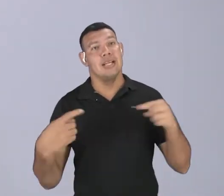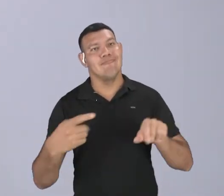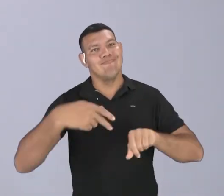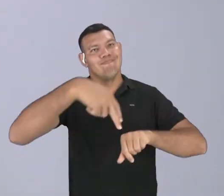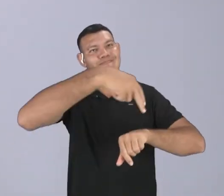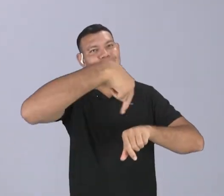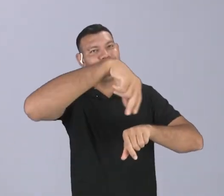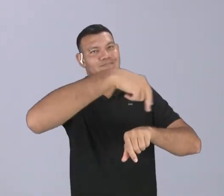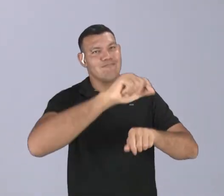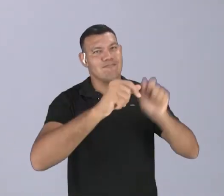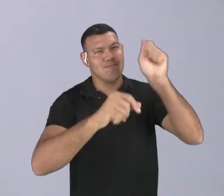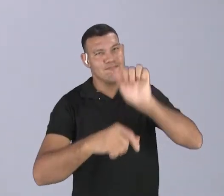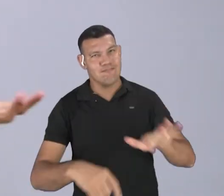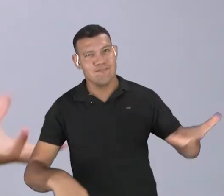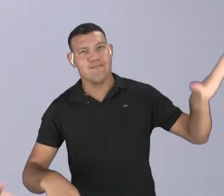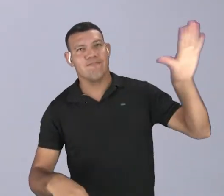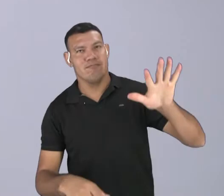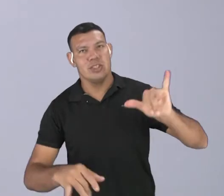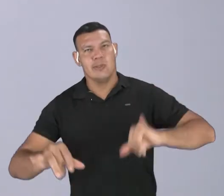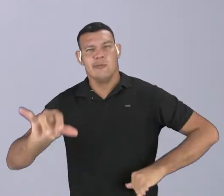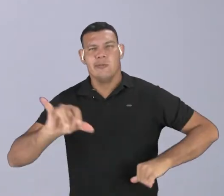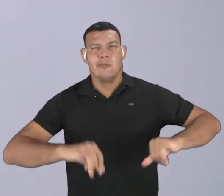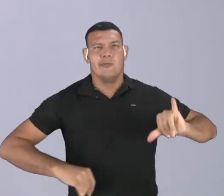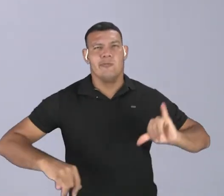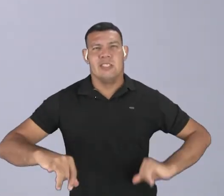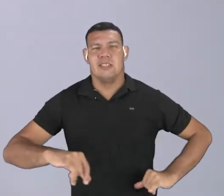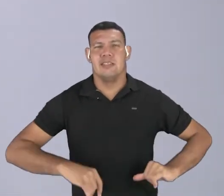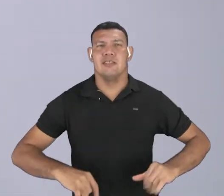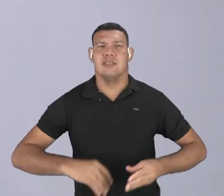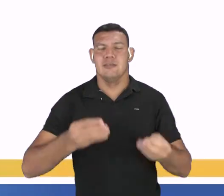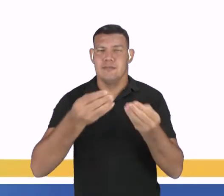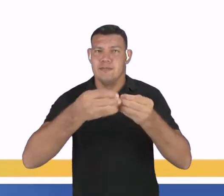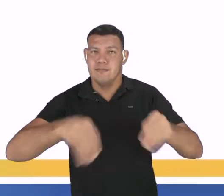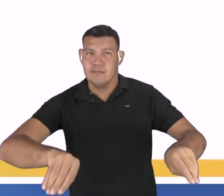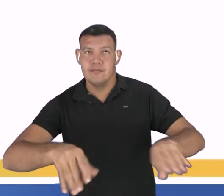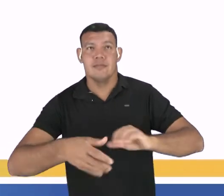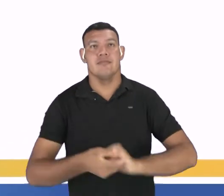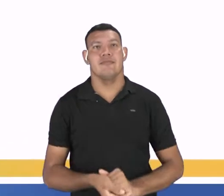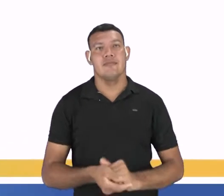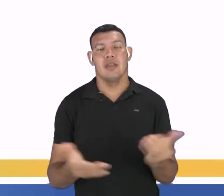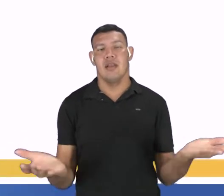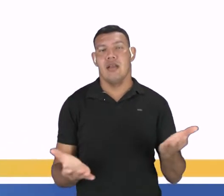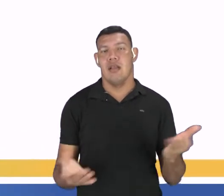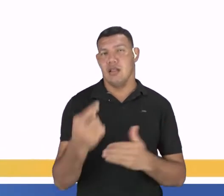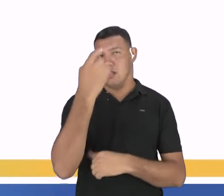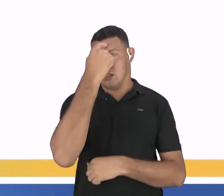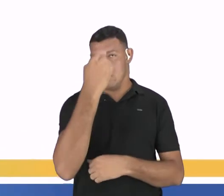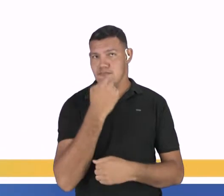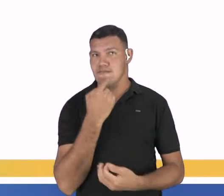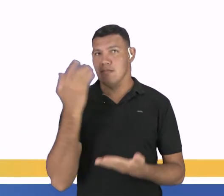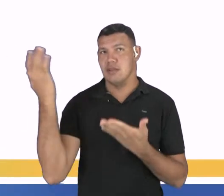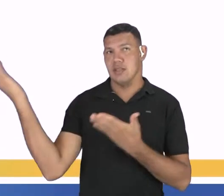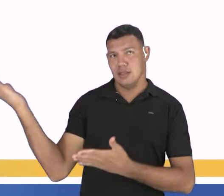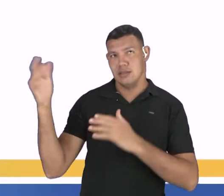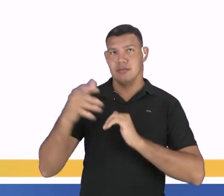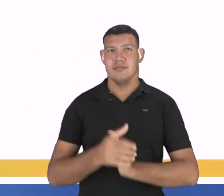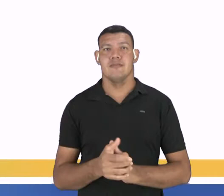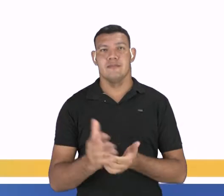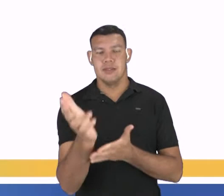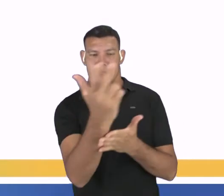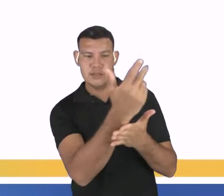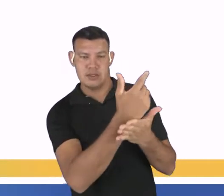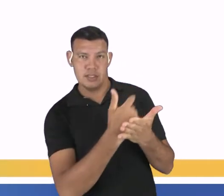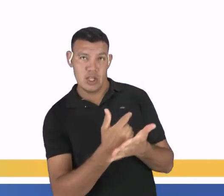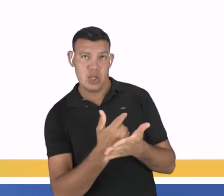culturas, as pluralidades que tinham naquele continente. E aí tem uma imagem, que é uma caricatura feita no final